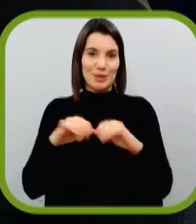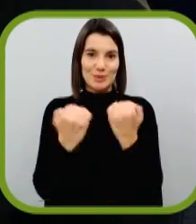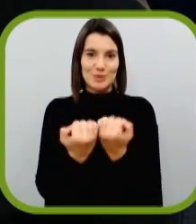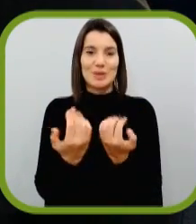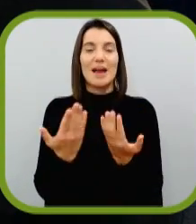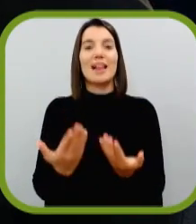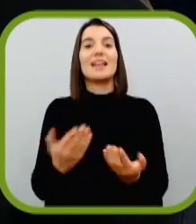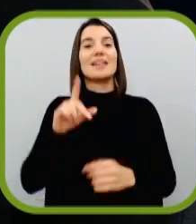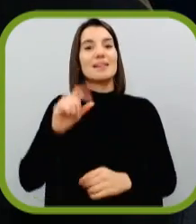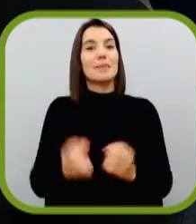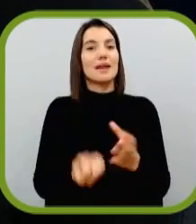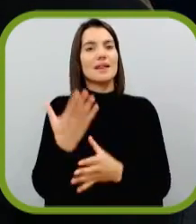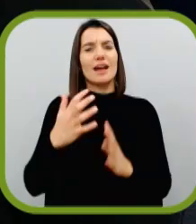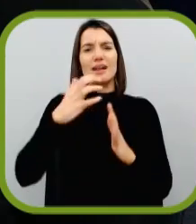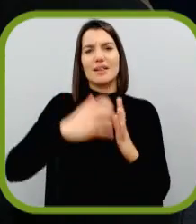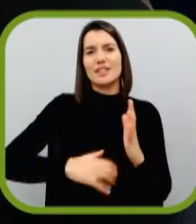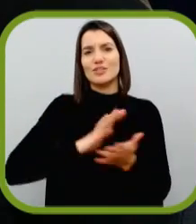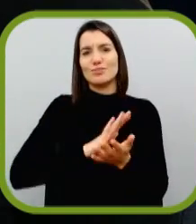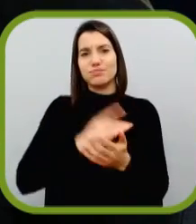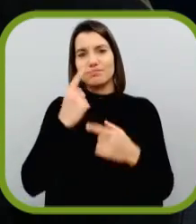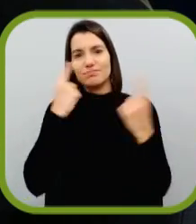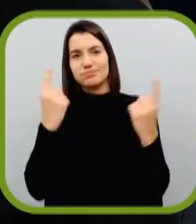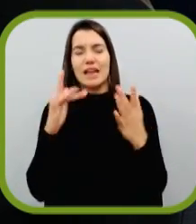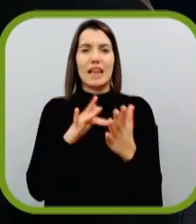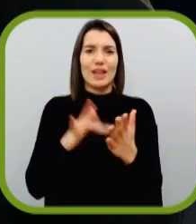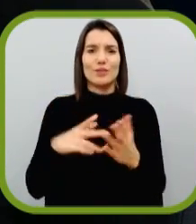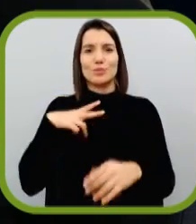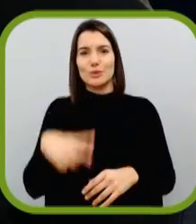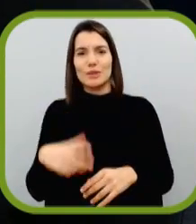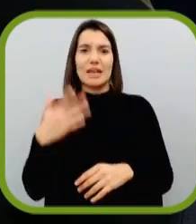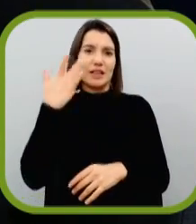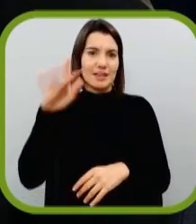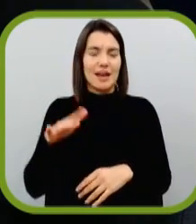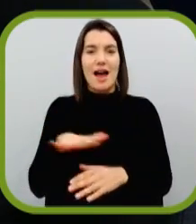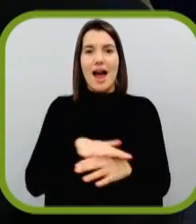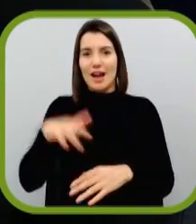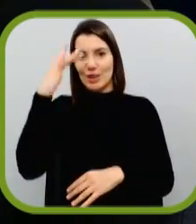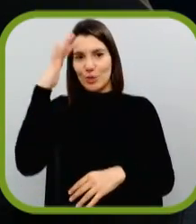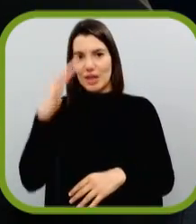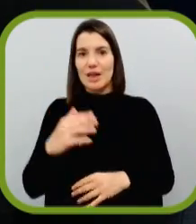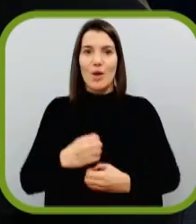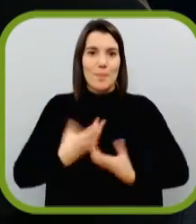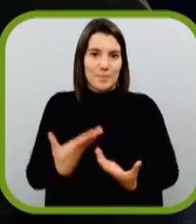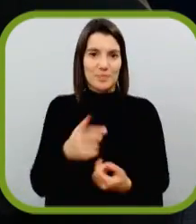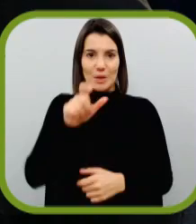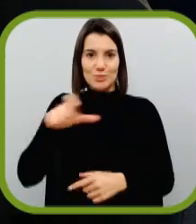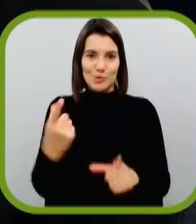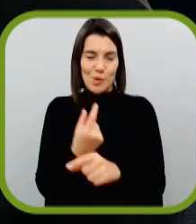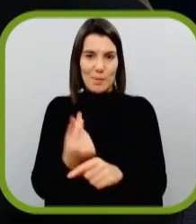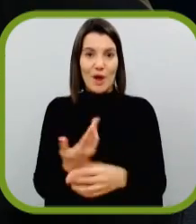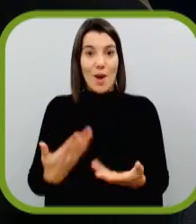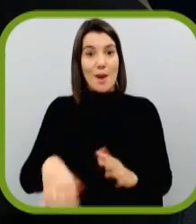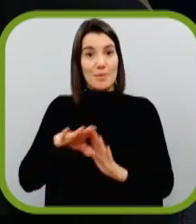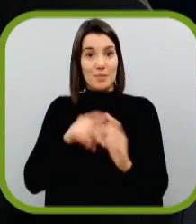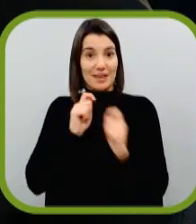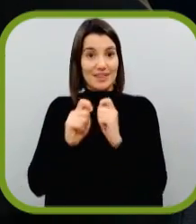Comunicação Social. É ainda autora de artigos e livros nacionais e internacionais nas áreas da teoria e comportamento do consumidor.